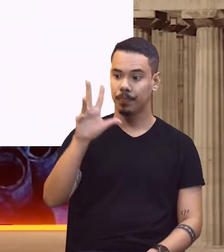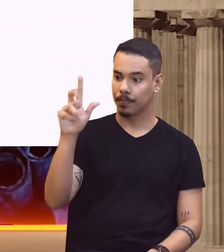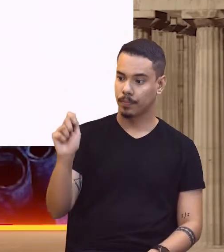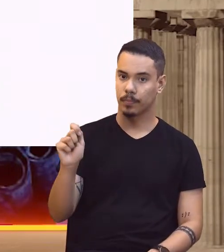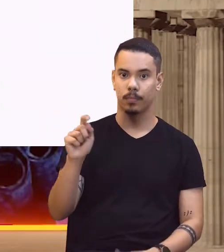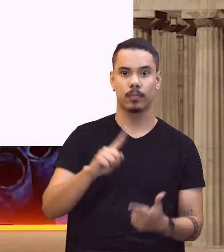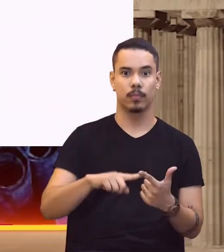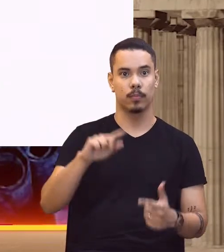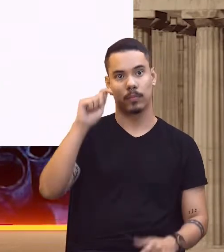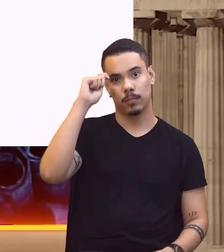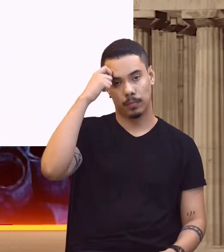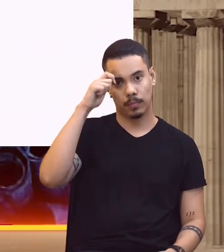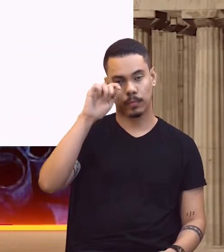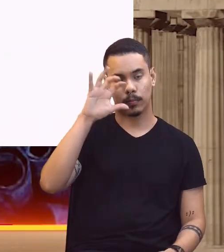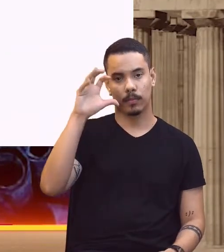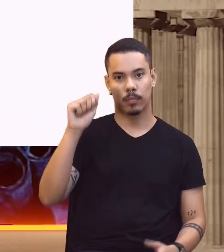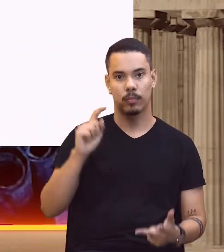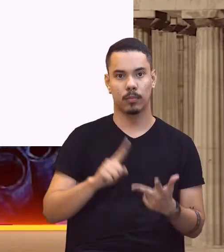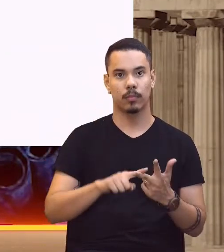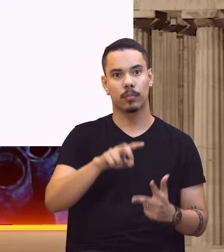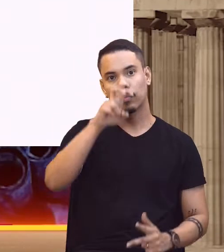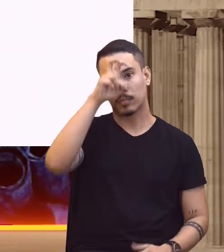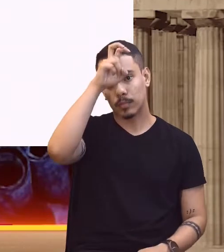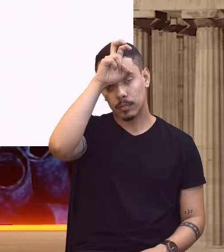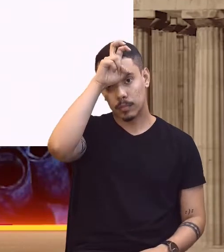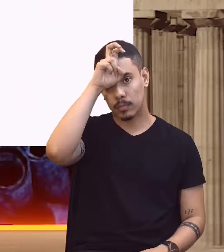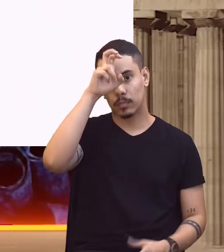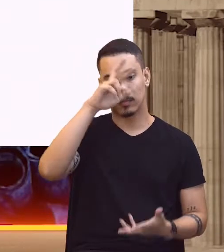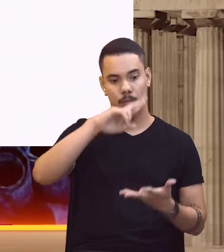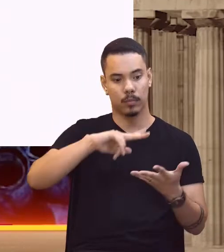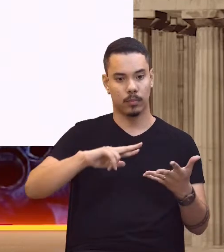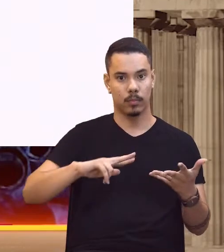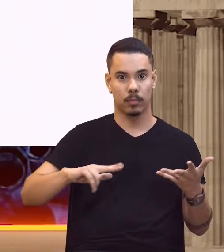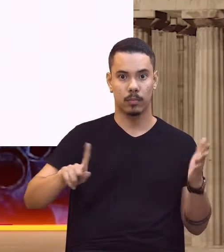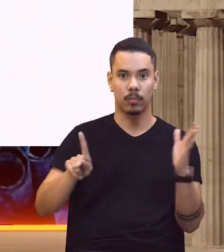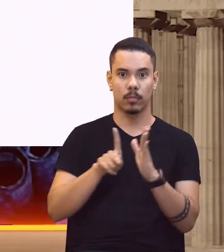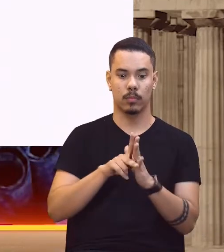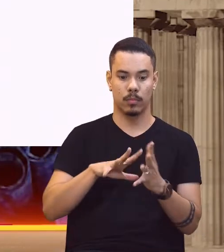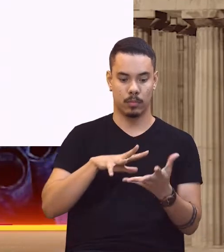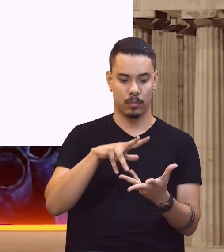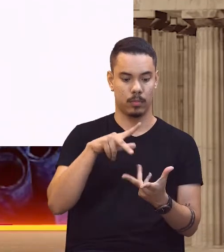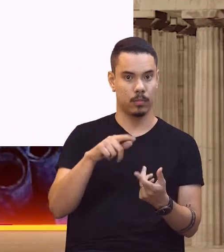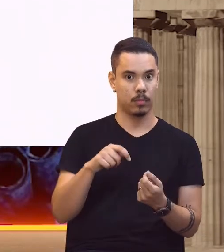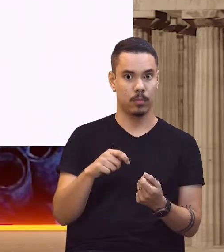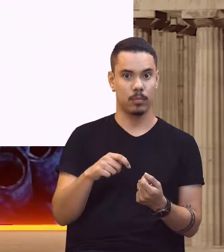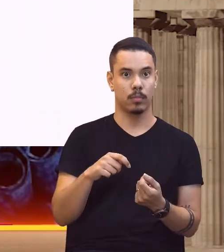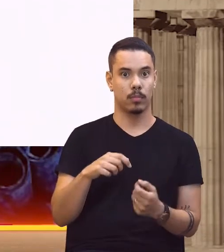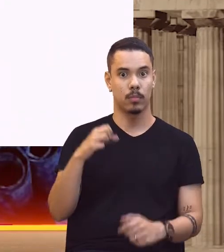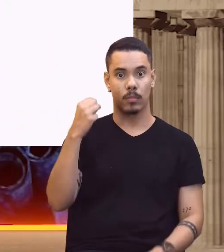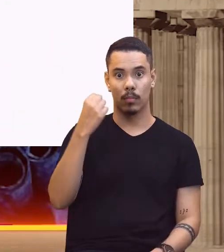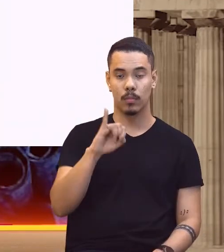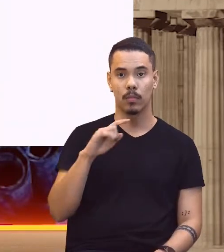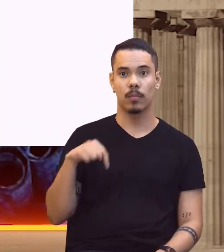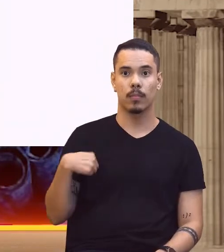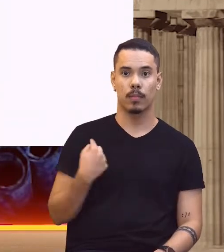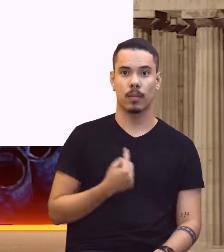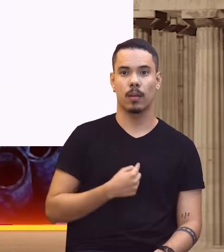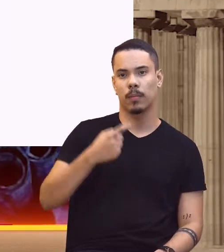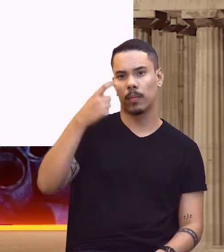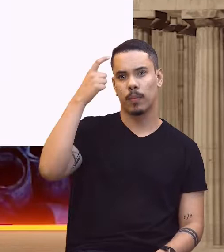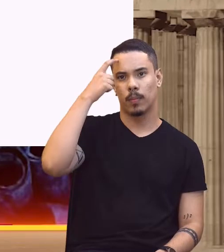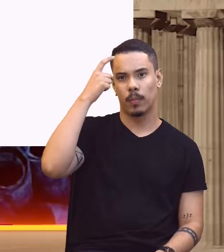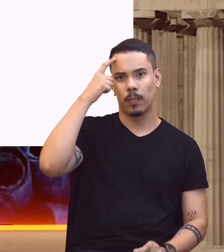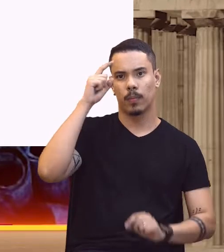África, do Egito e de diversas outras partes do mundo. Pessoal, se a gente for pensar o que aconteceu